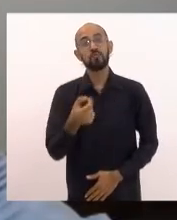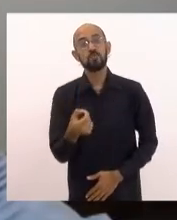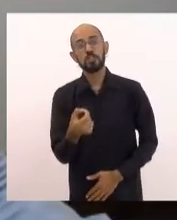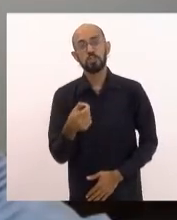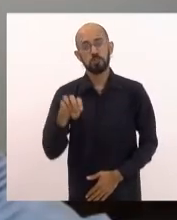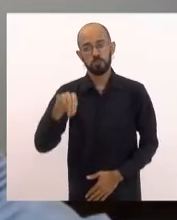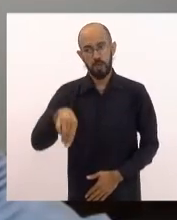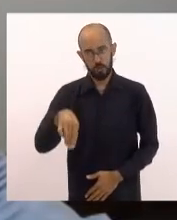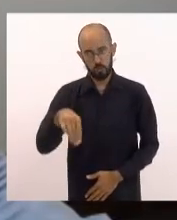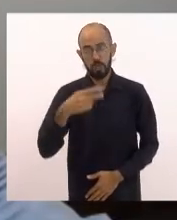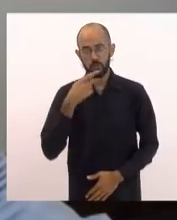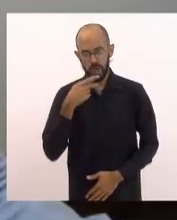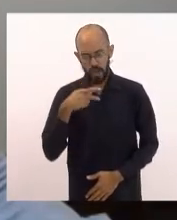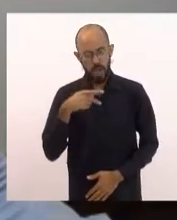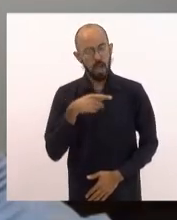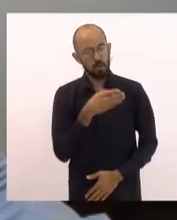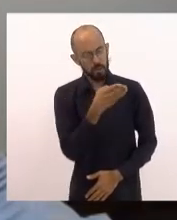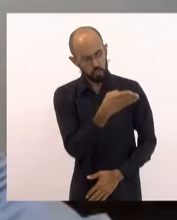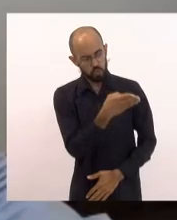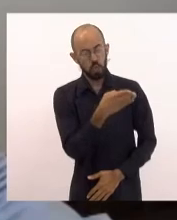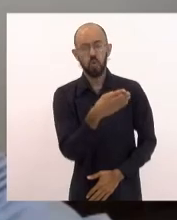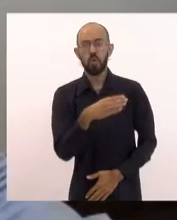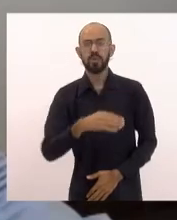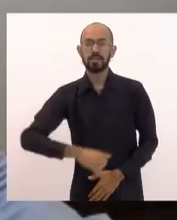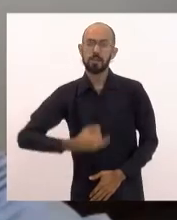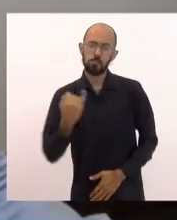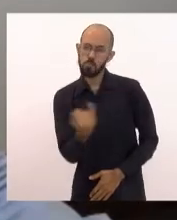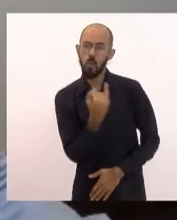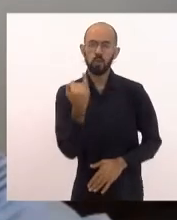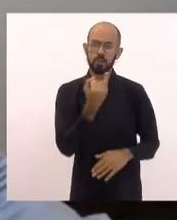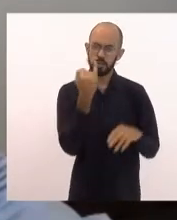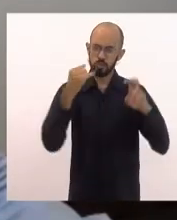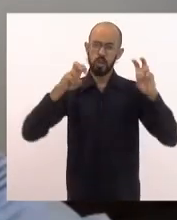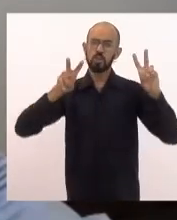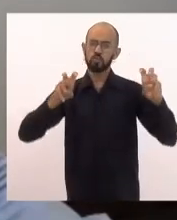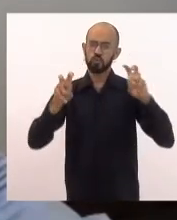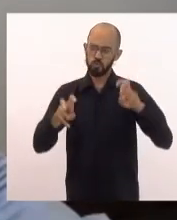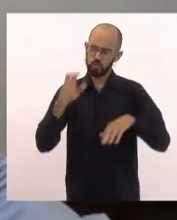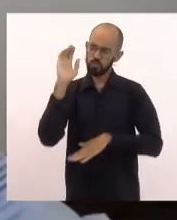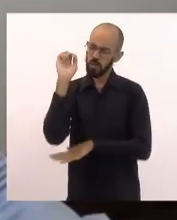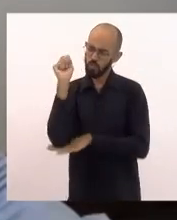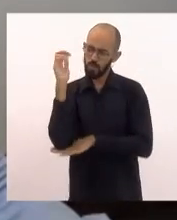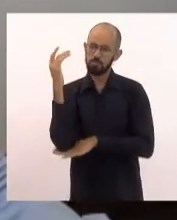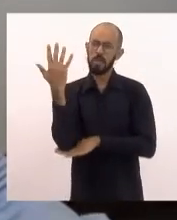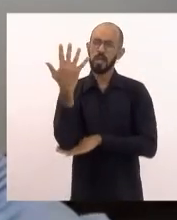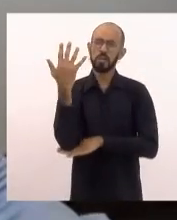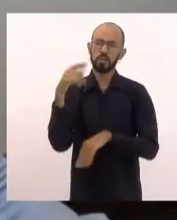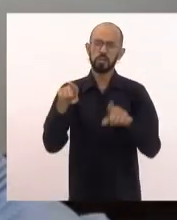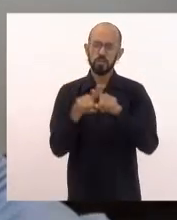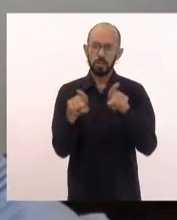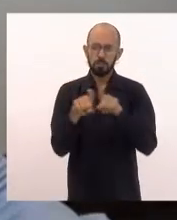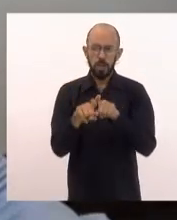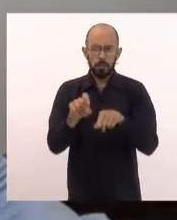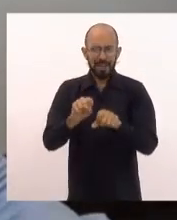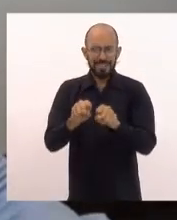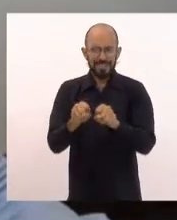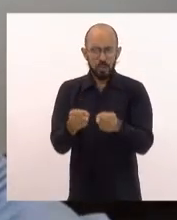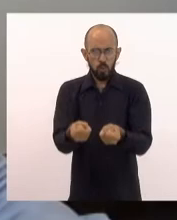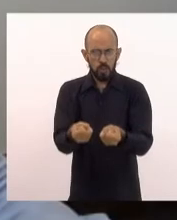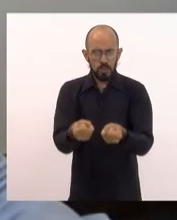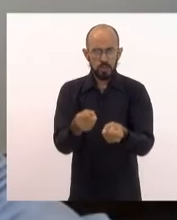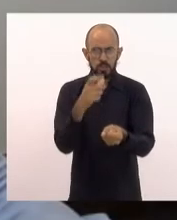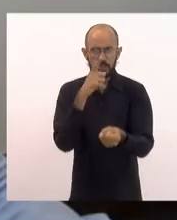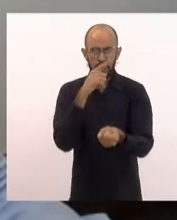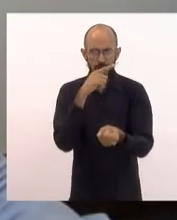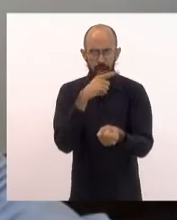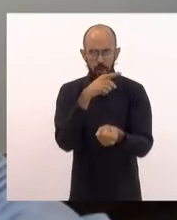Vossa Excelência da importância dessa pauta para a sustentabilidade ambiental e para a segurança hídrica do estado do Rio